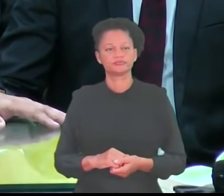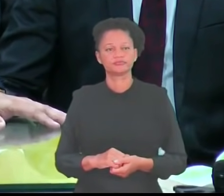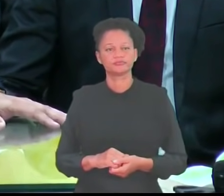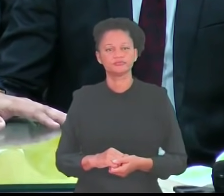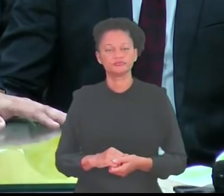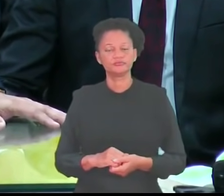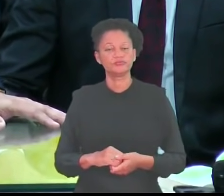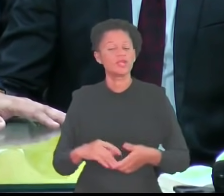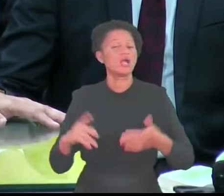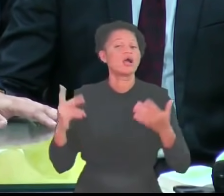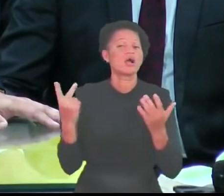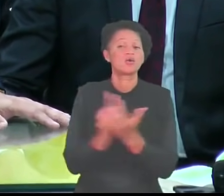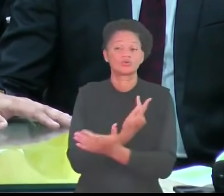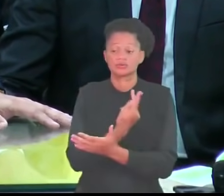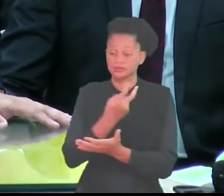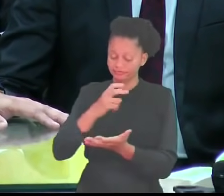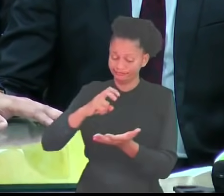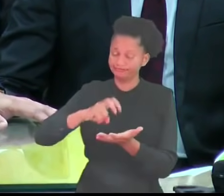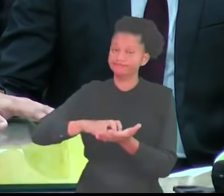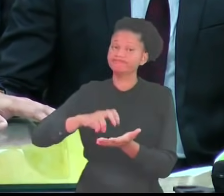E sucedeu pela manhã.